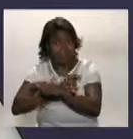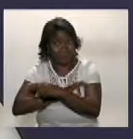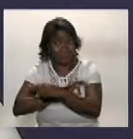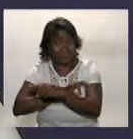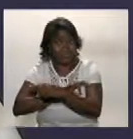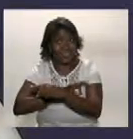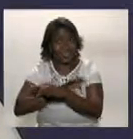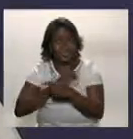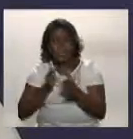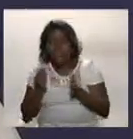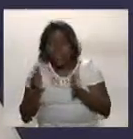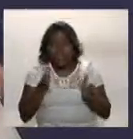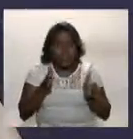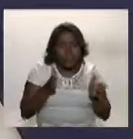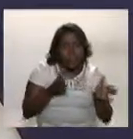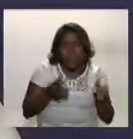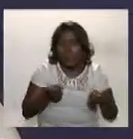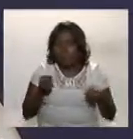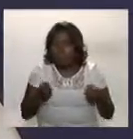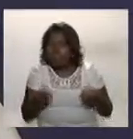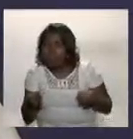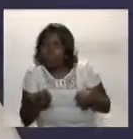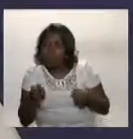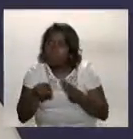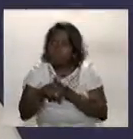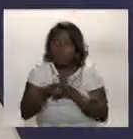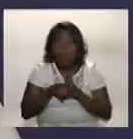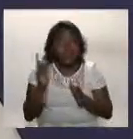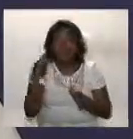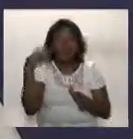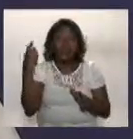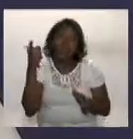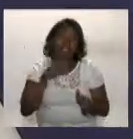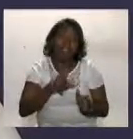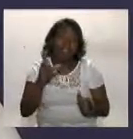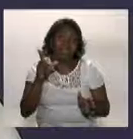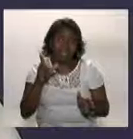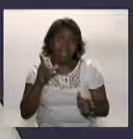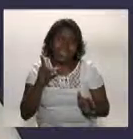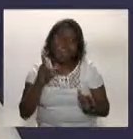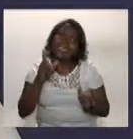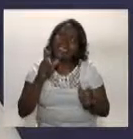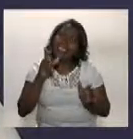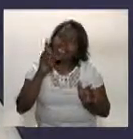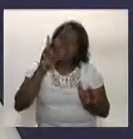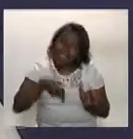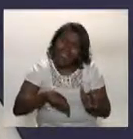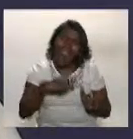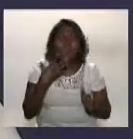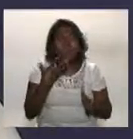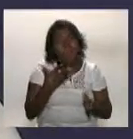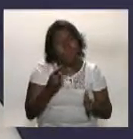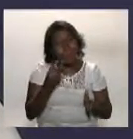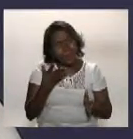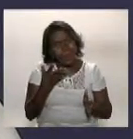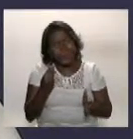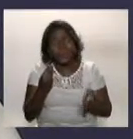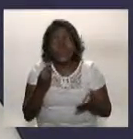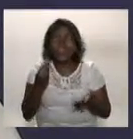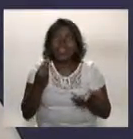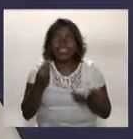quisesse sobreviver, né? Ou vivenciar aquilo novamente. Mas é importante para a pessoa, é importante